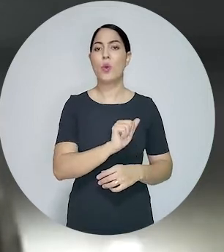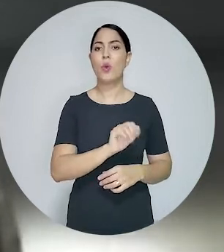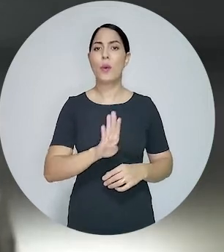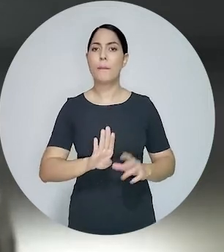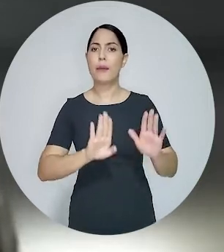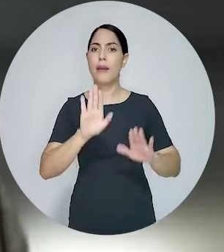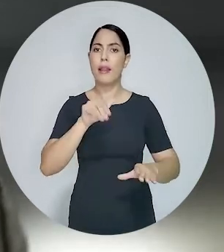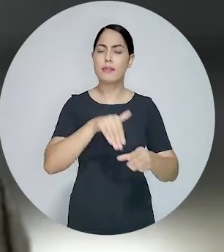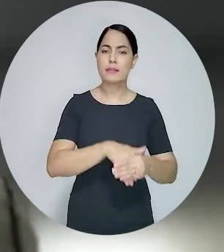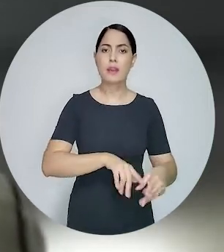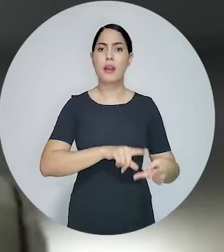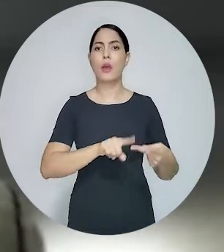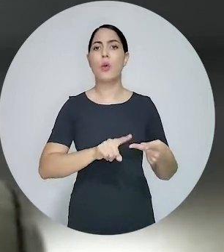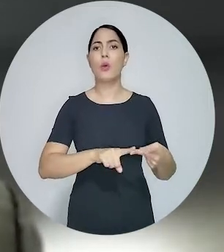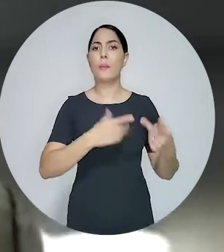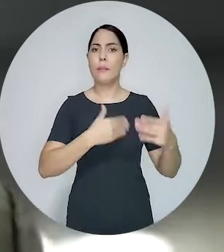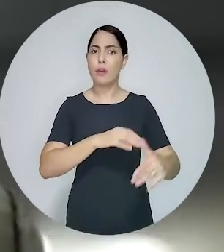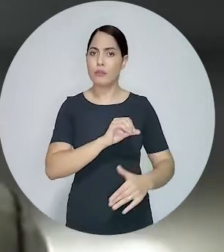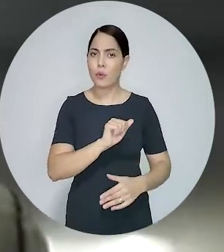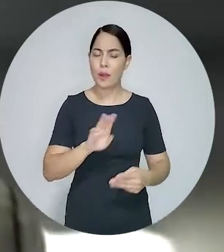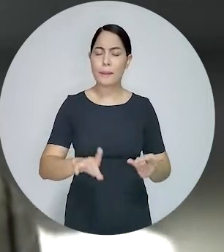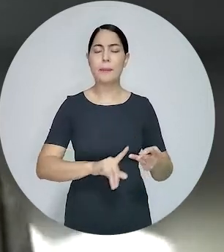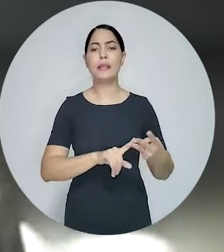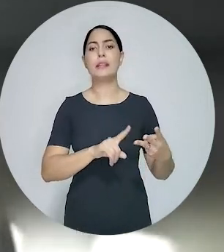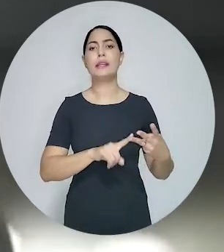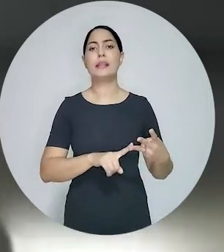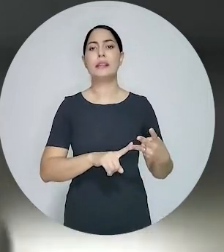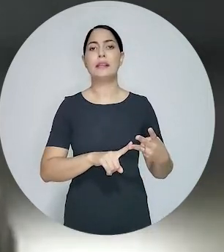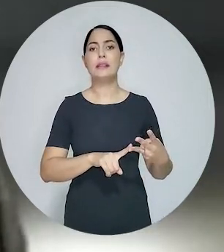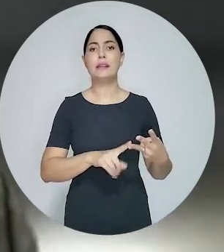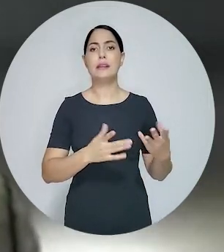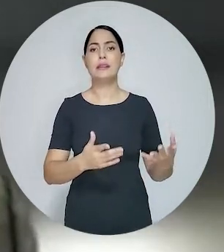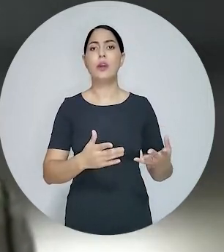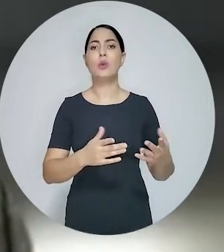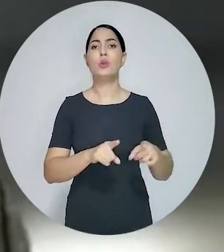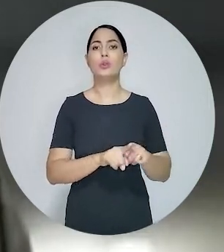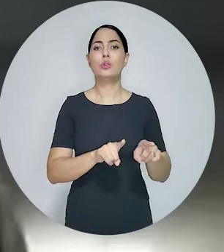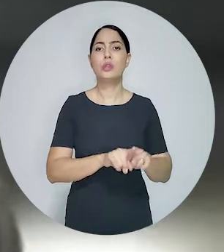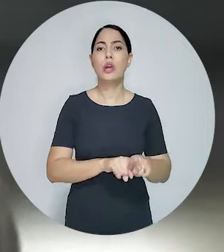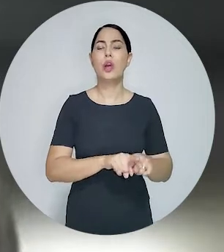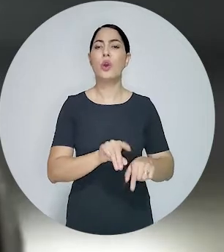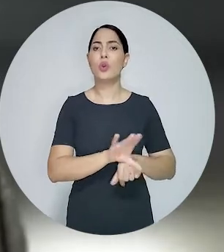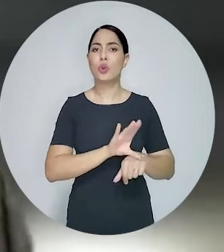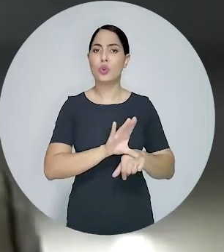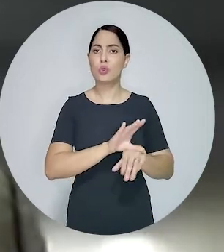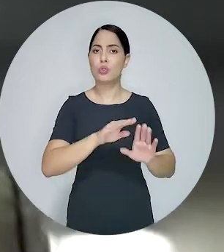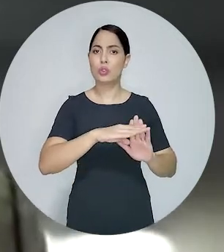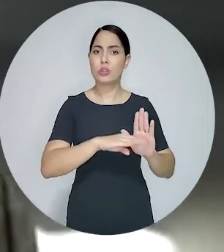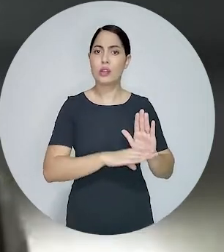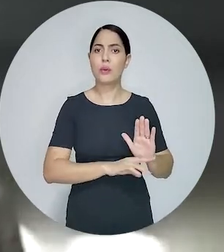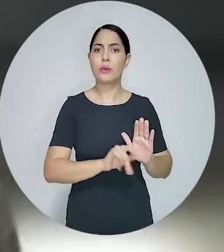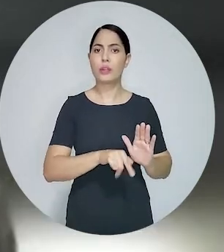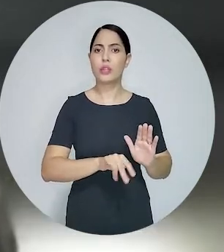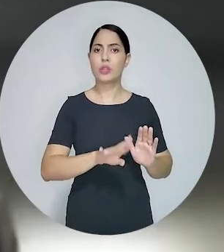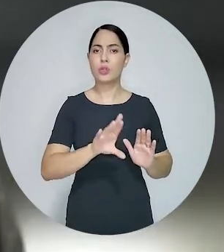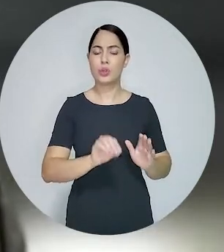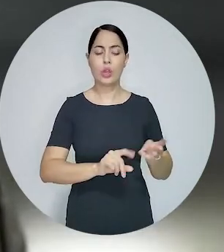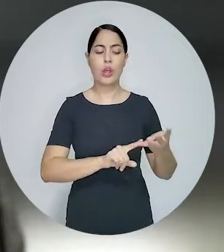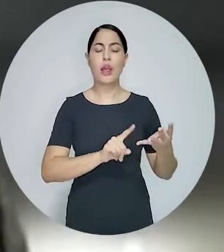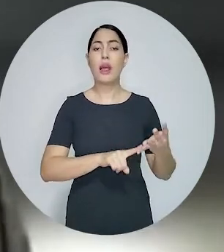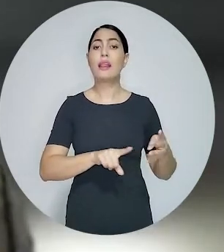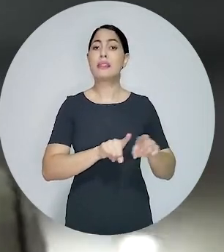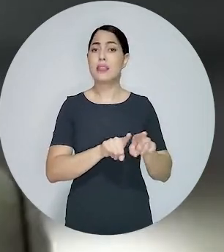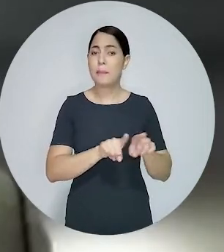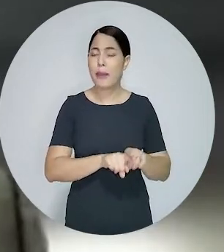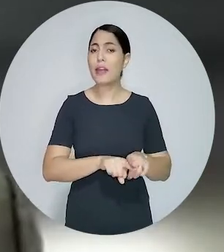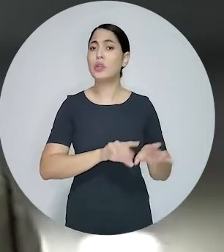por exemplo, questões relacionadas a exame de ordem, questão relacionada a quinto constitucional, questão relacionada a honorários, a defesa de